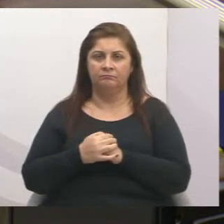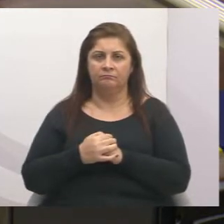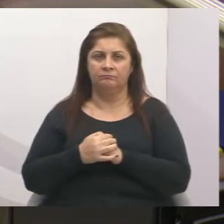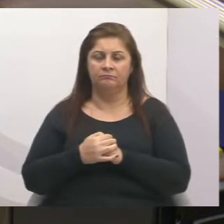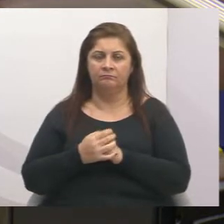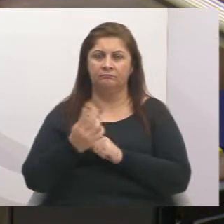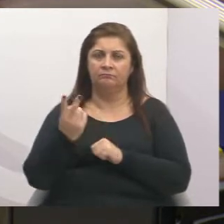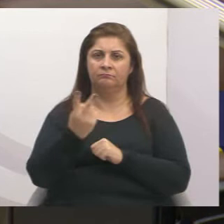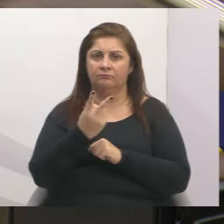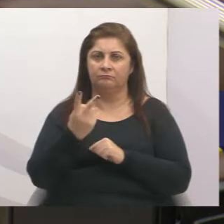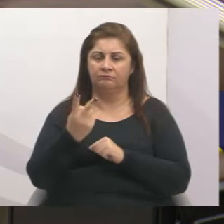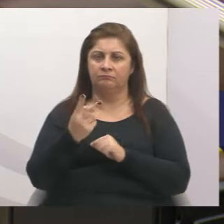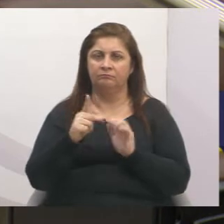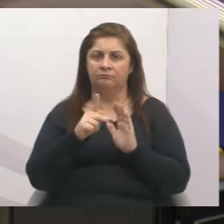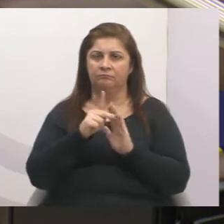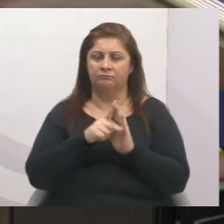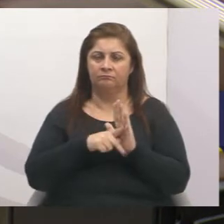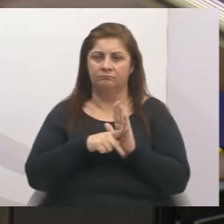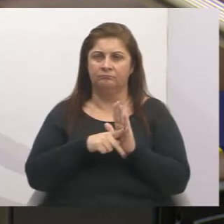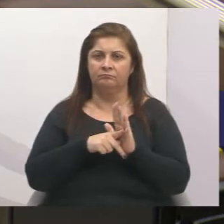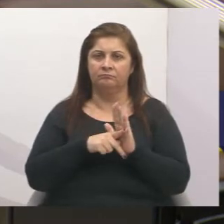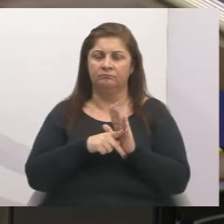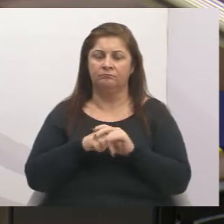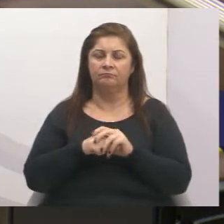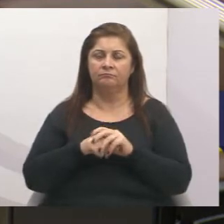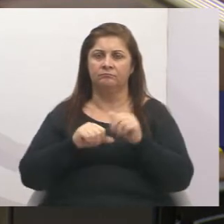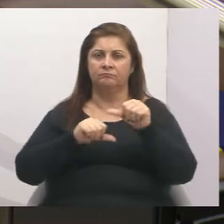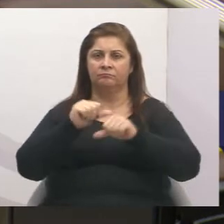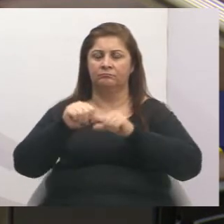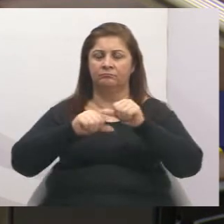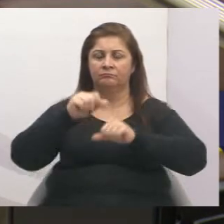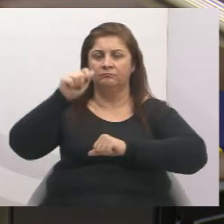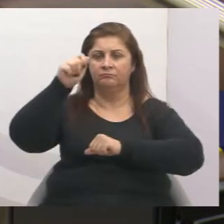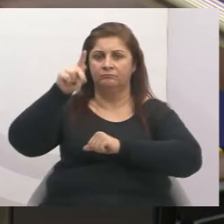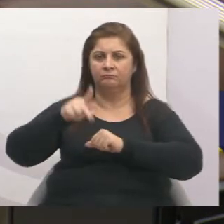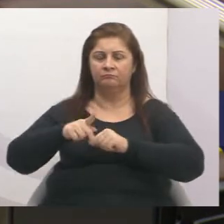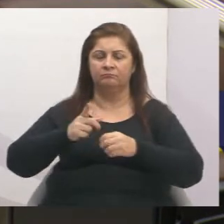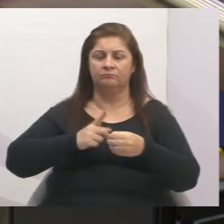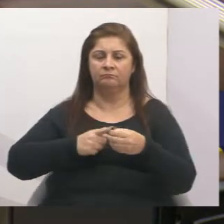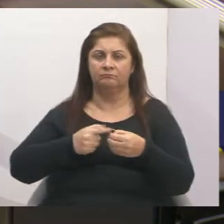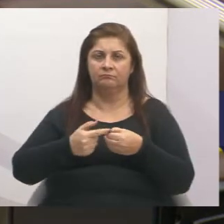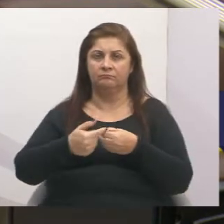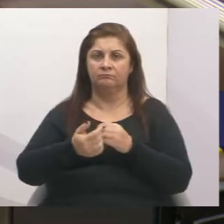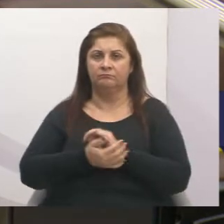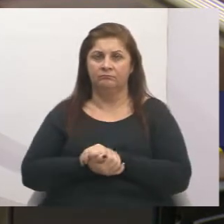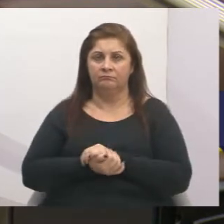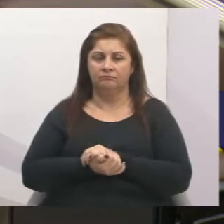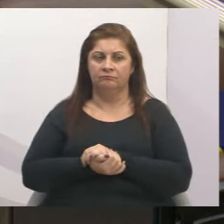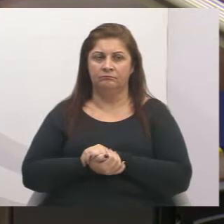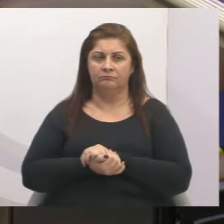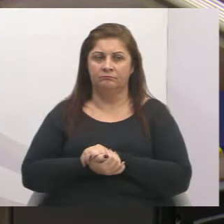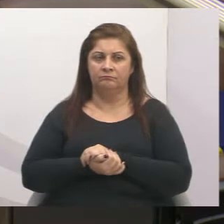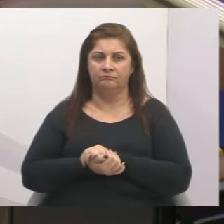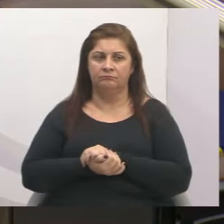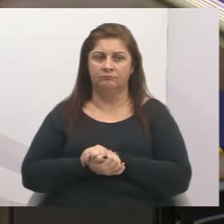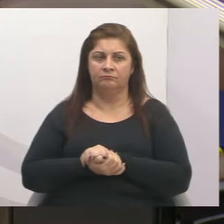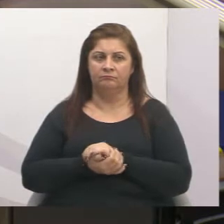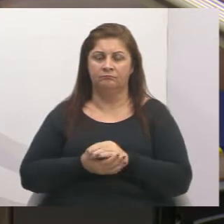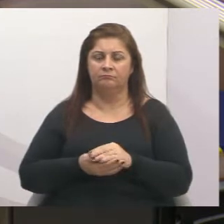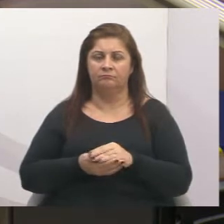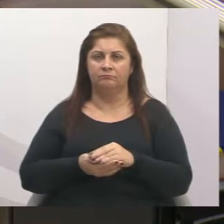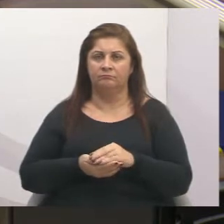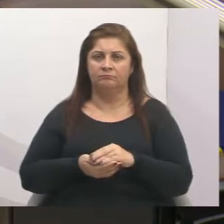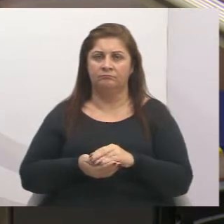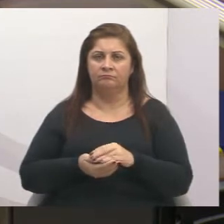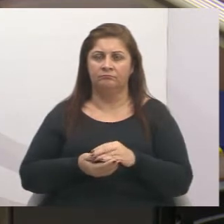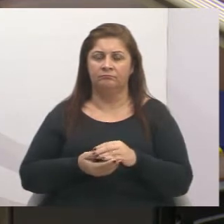desses dois projetos referentes a reformas na Previdência Municipal, está sendo discutido. Acho que isso é